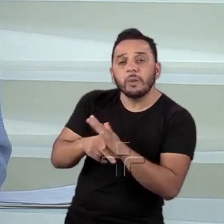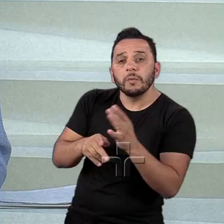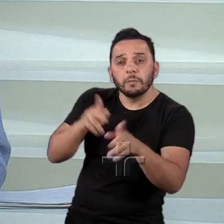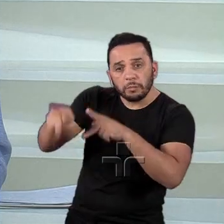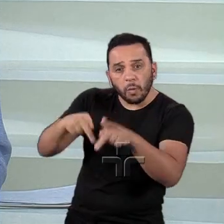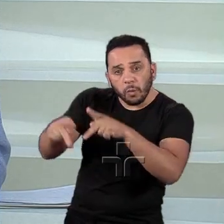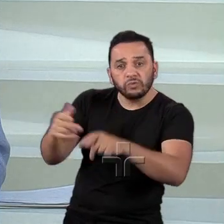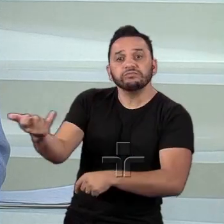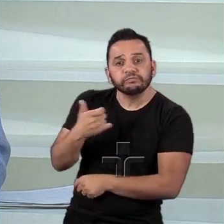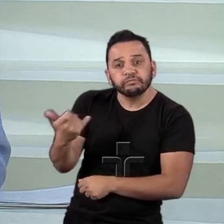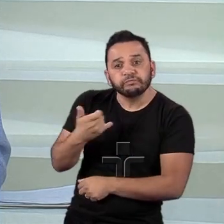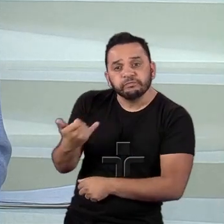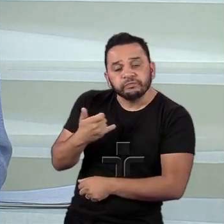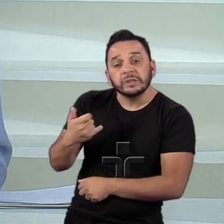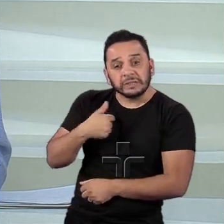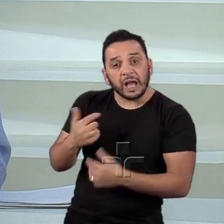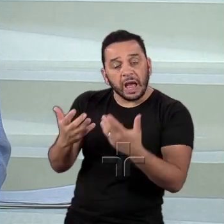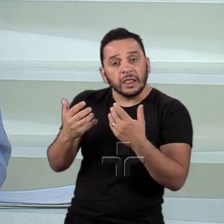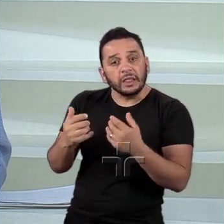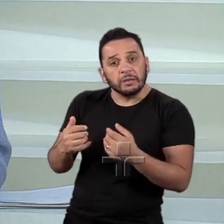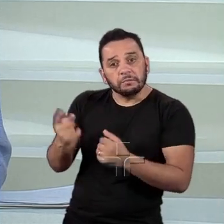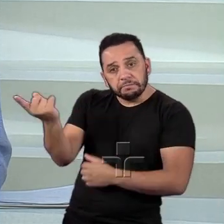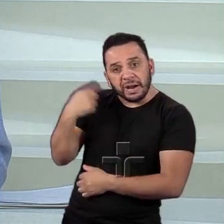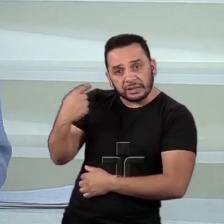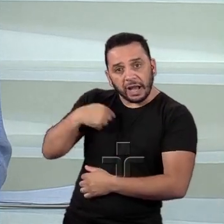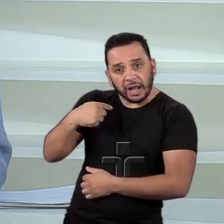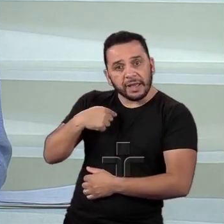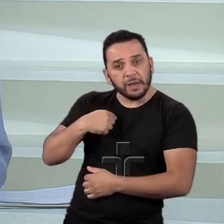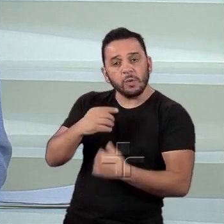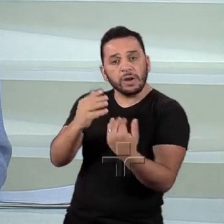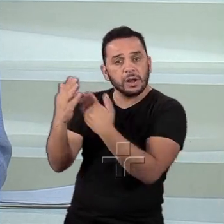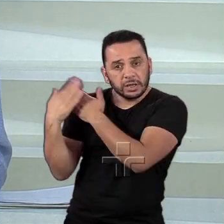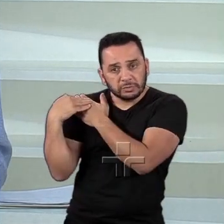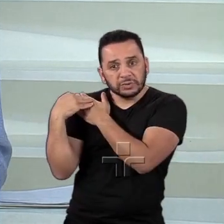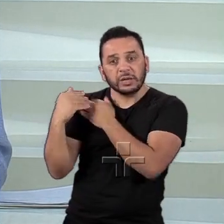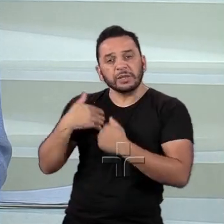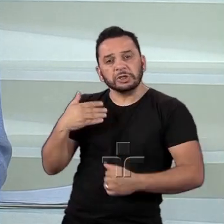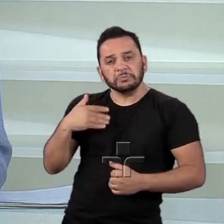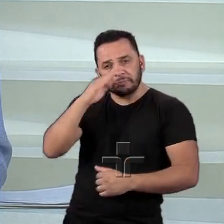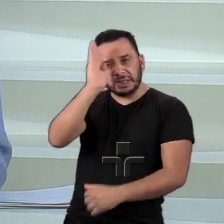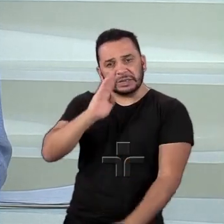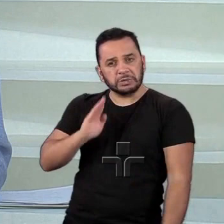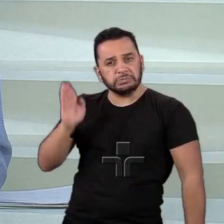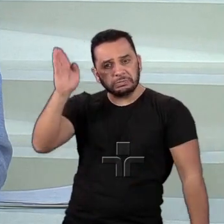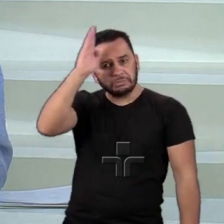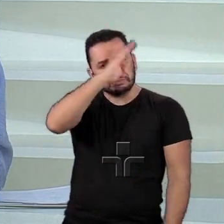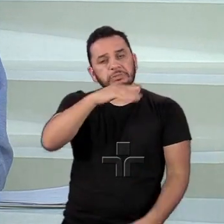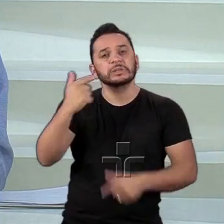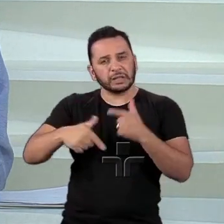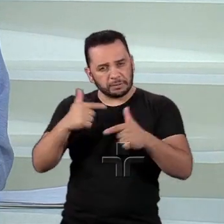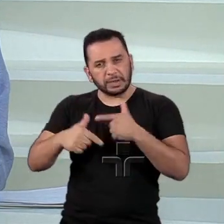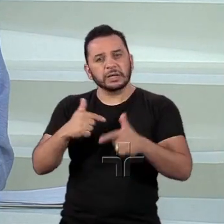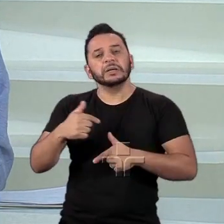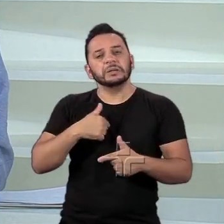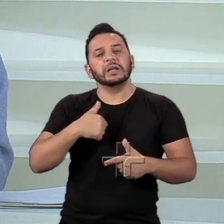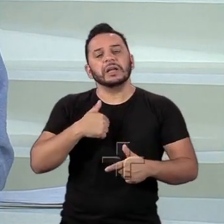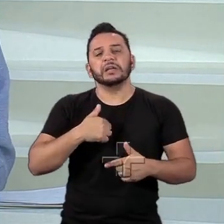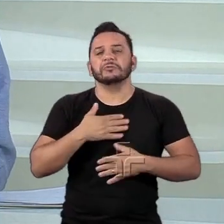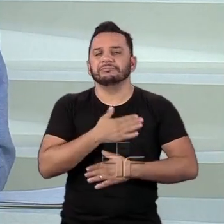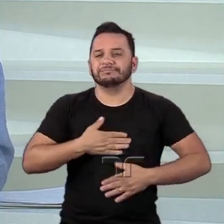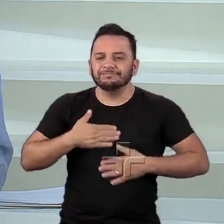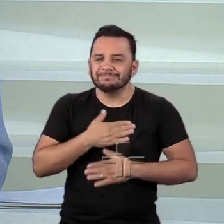ela me der esse papel de uma espécie de ouvidor permanente, trabalhando o tempo todo, eu ficaria muito feliz,